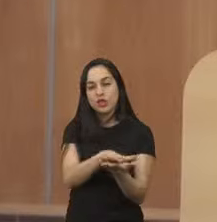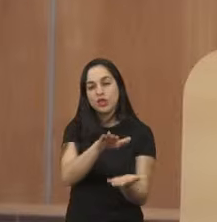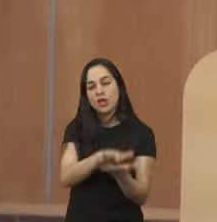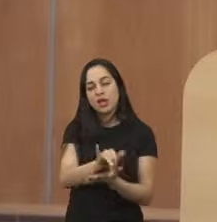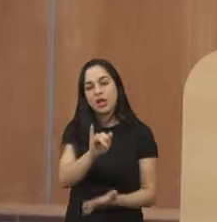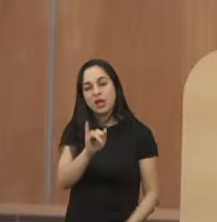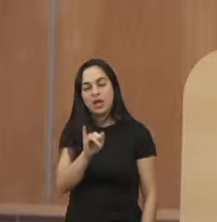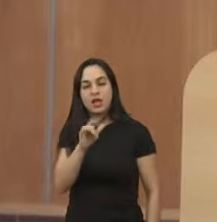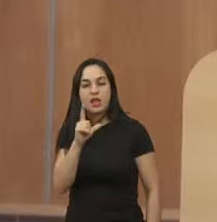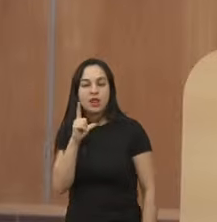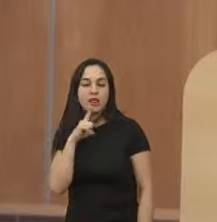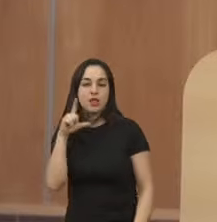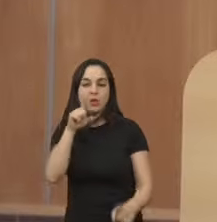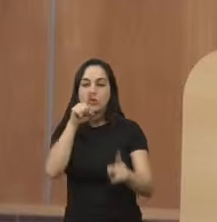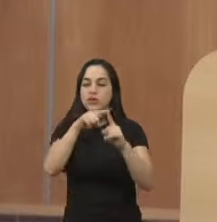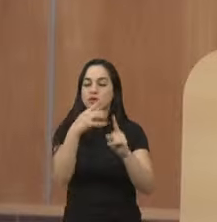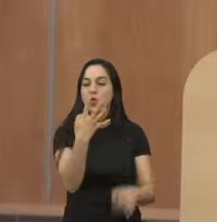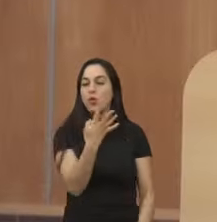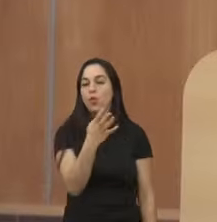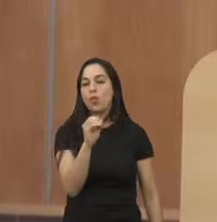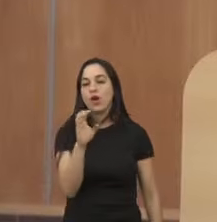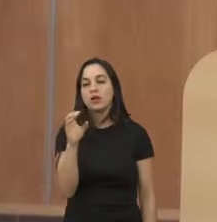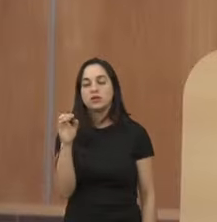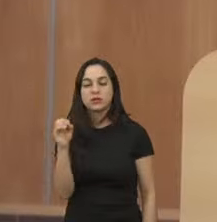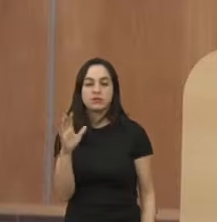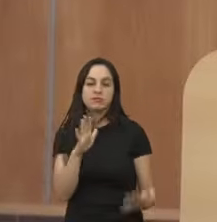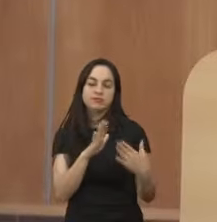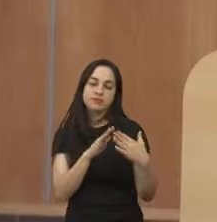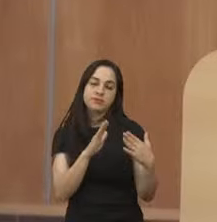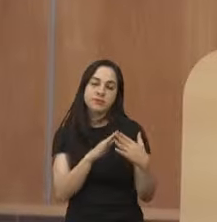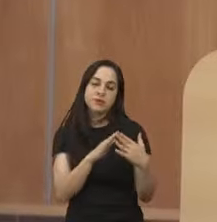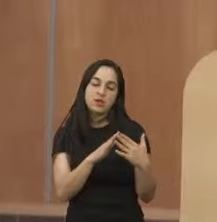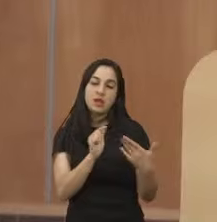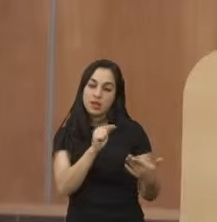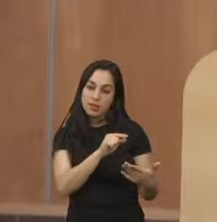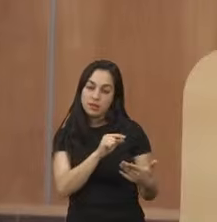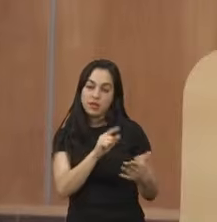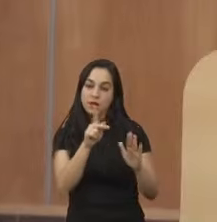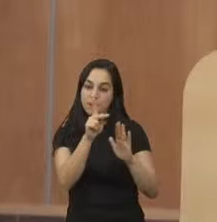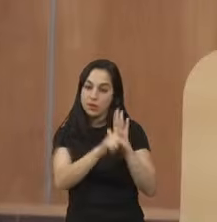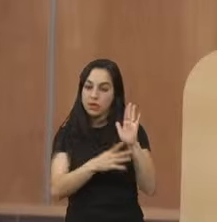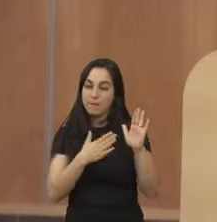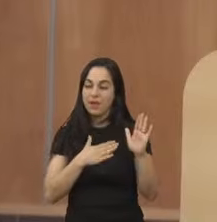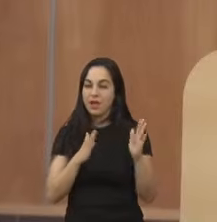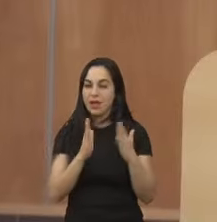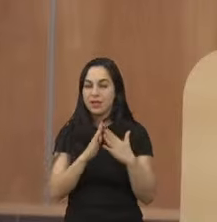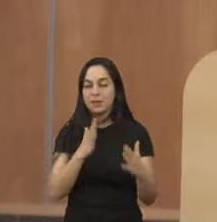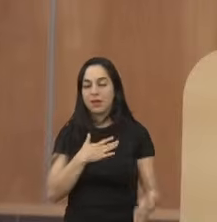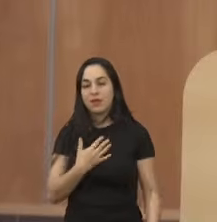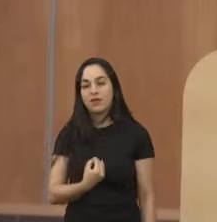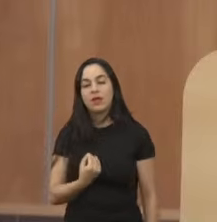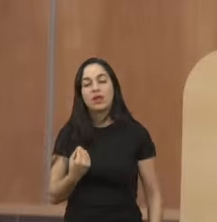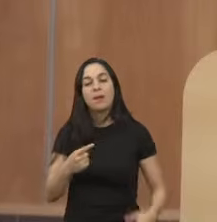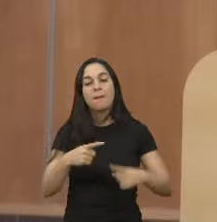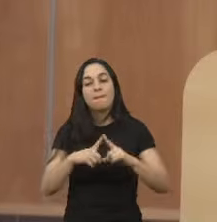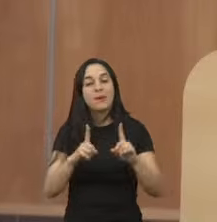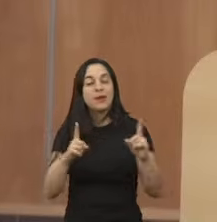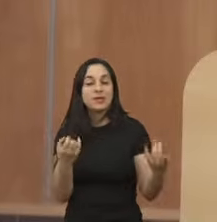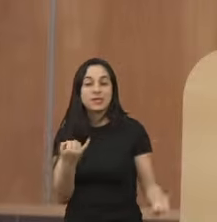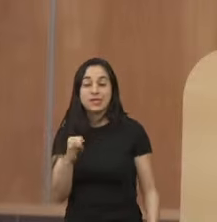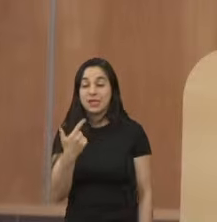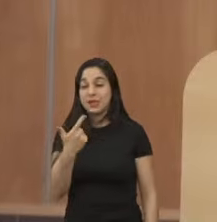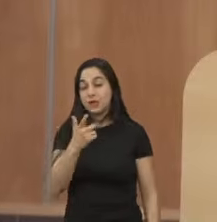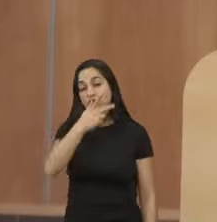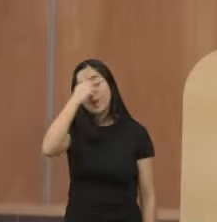previstas 400 unidades do Minha Casa Minha Vida, desse projeto aqui. Só que tem um detalhe, se não tiver quem